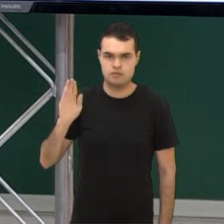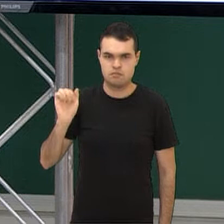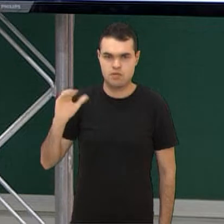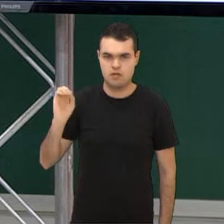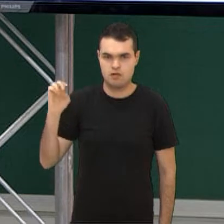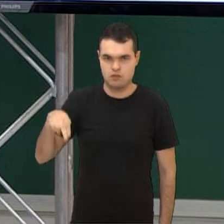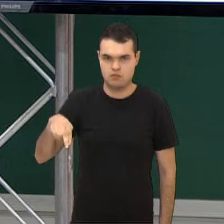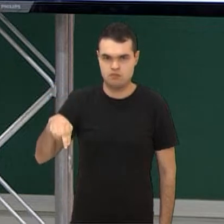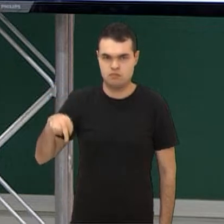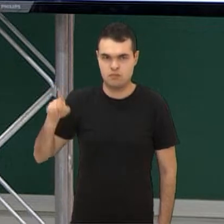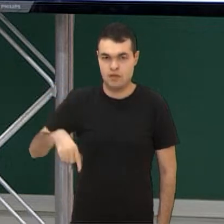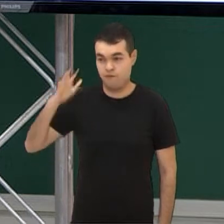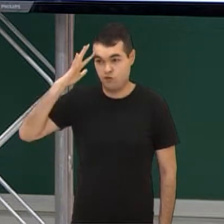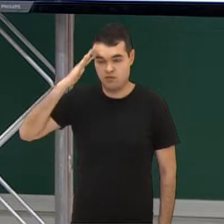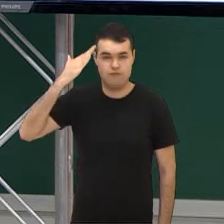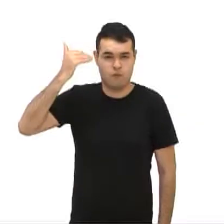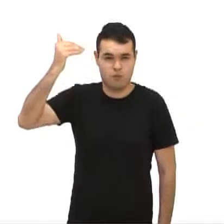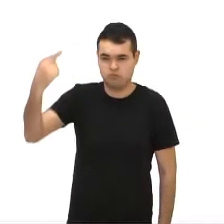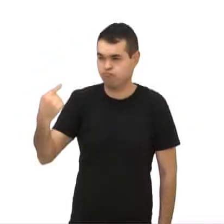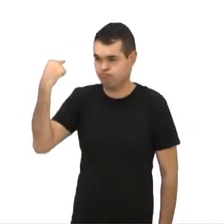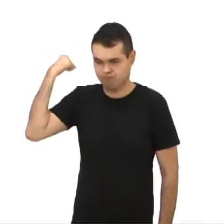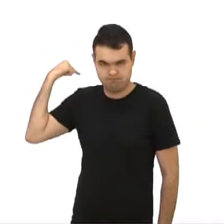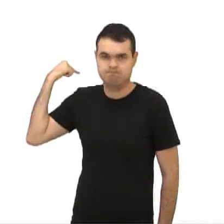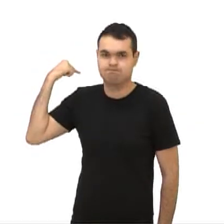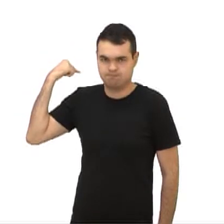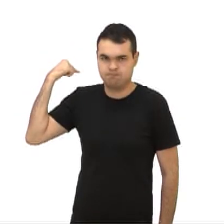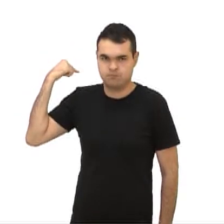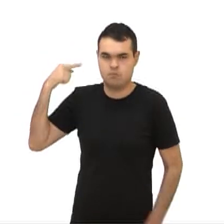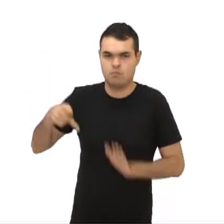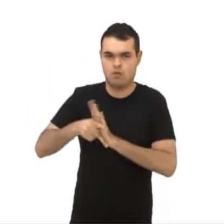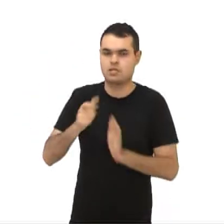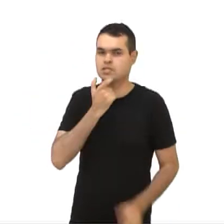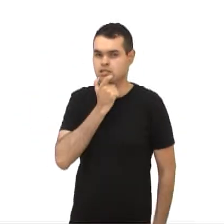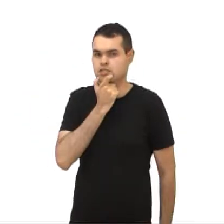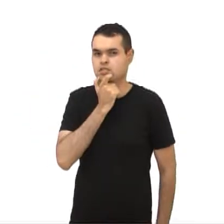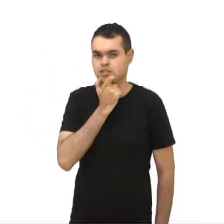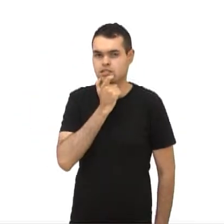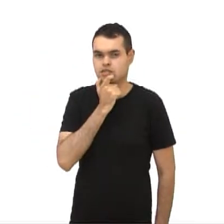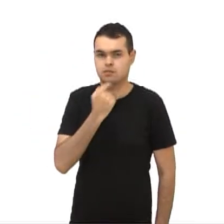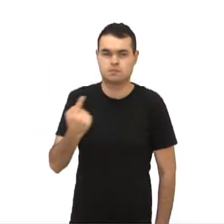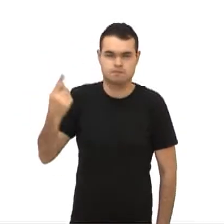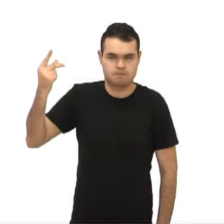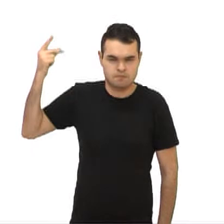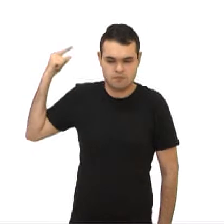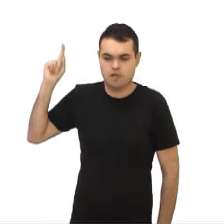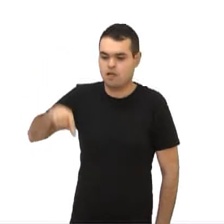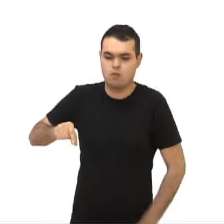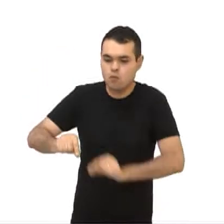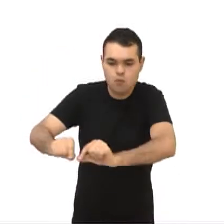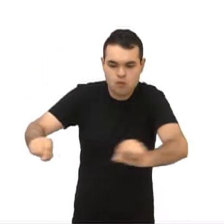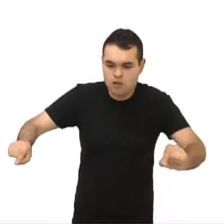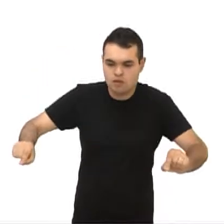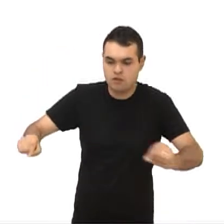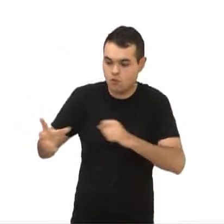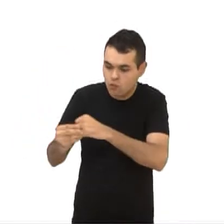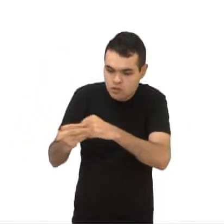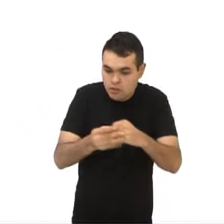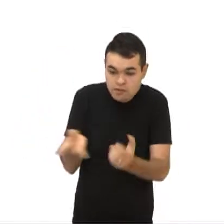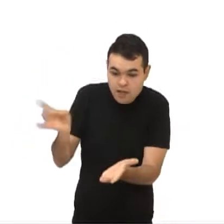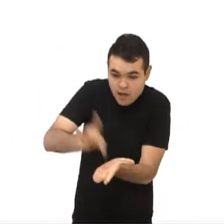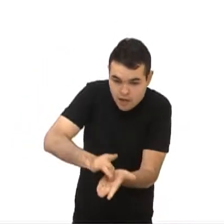empirismo, filósofo do empirismo, né, filósofo britânico, que somente são reais os conhecimentos que repousam sobre os